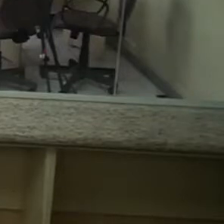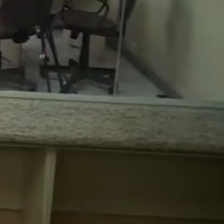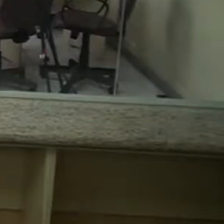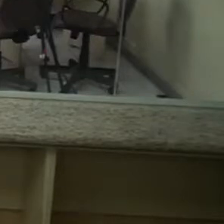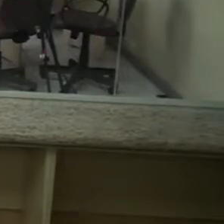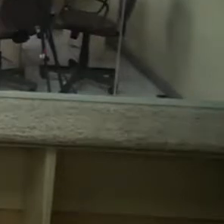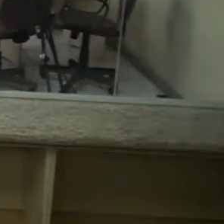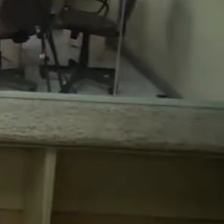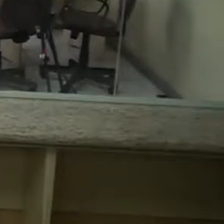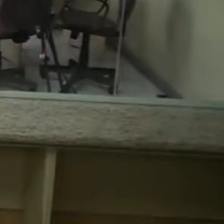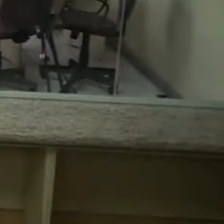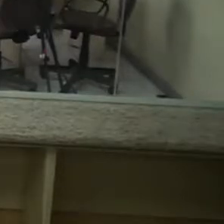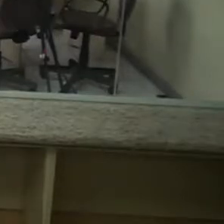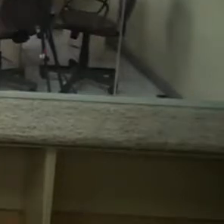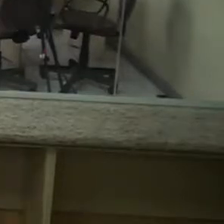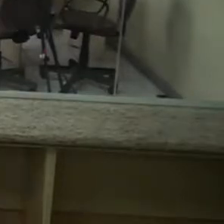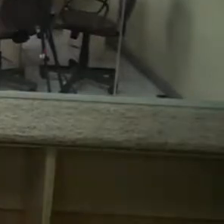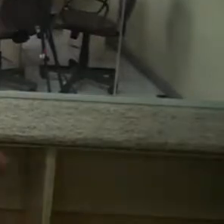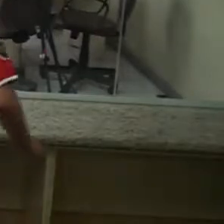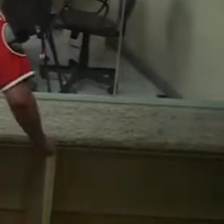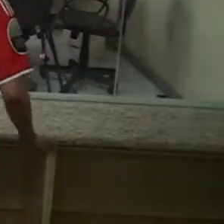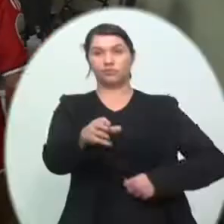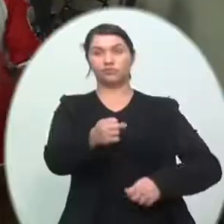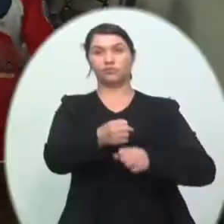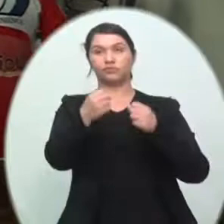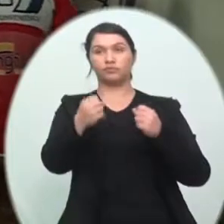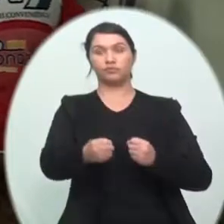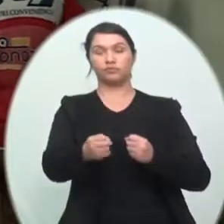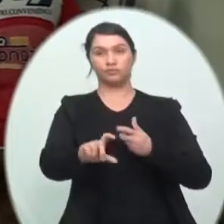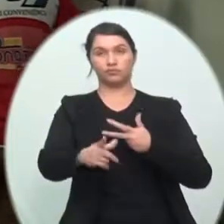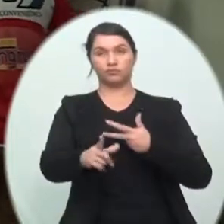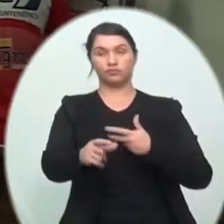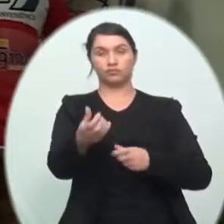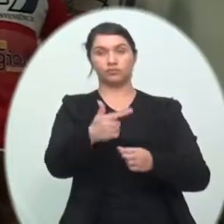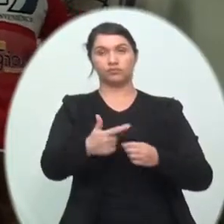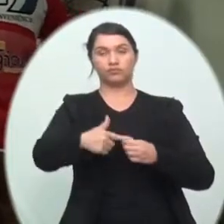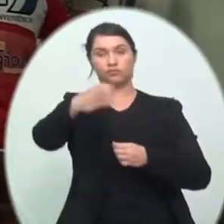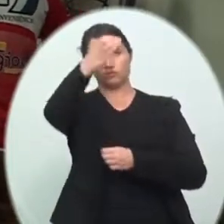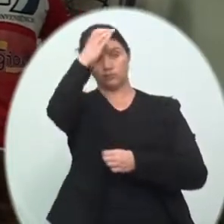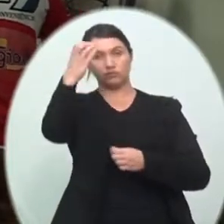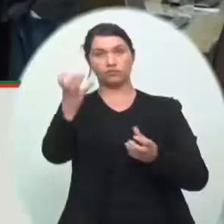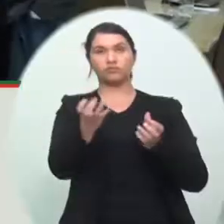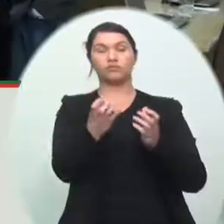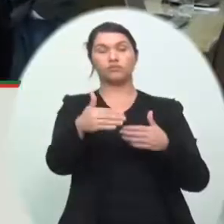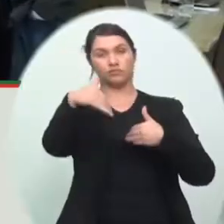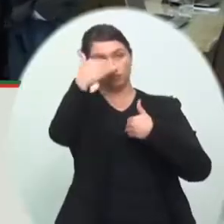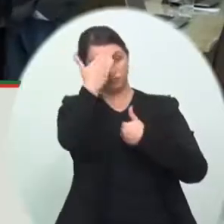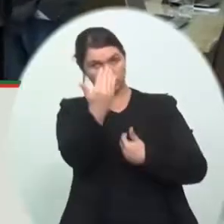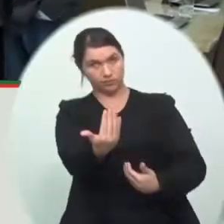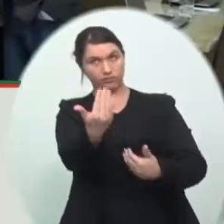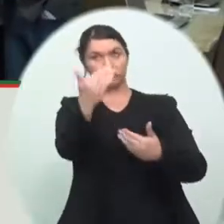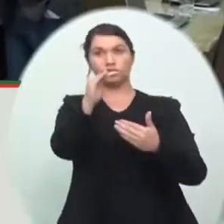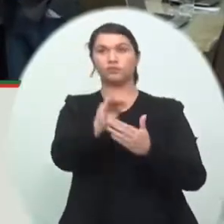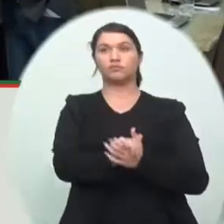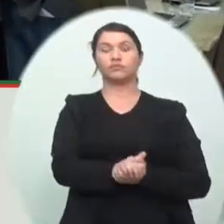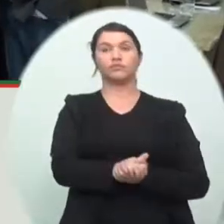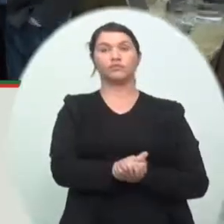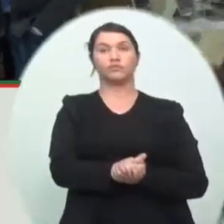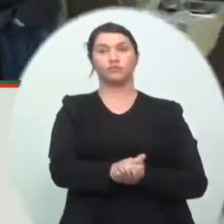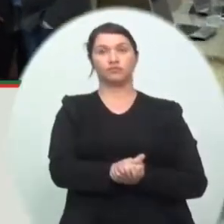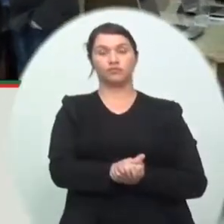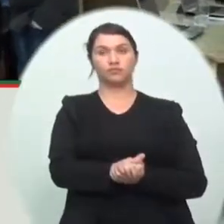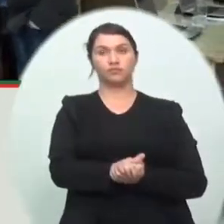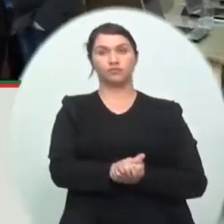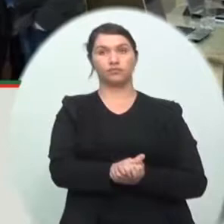Boa noite a todos. Em nome do Poder Legislativo de Criciúma, queremos expressar a nossa gratidão, a palavra muito bonita que o